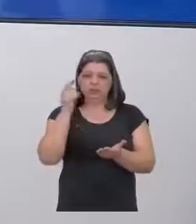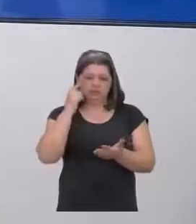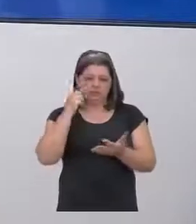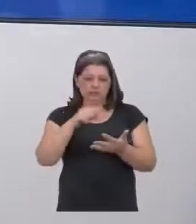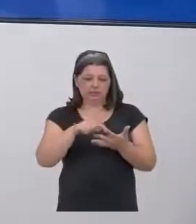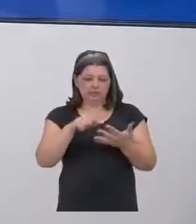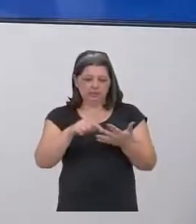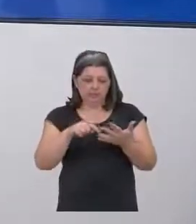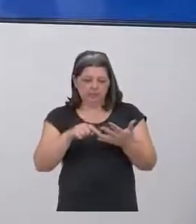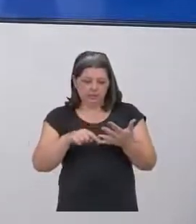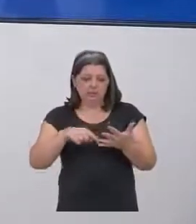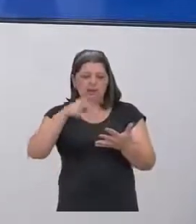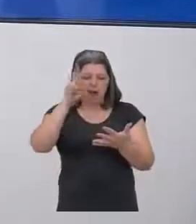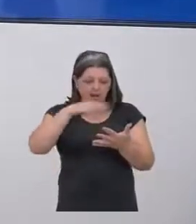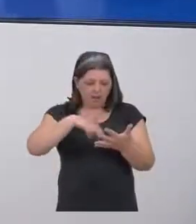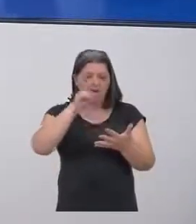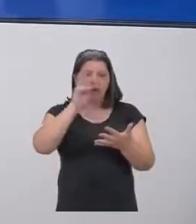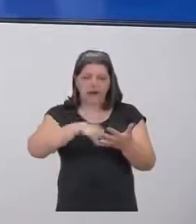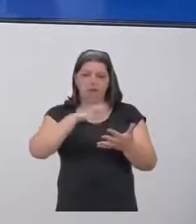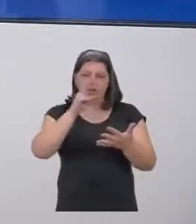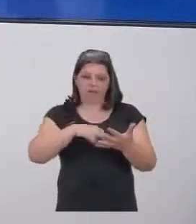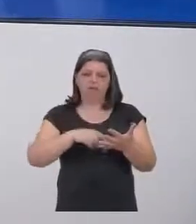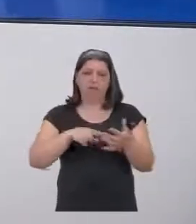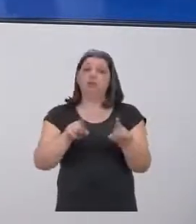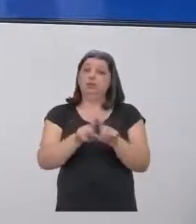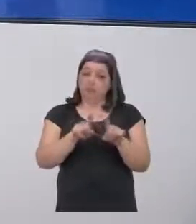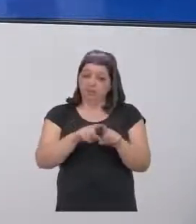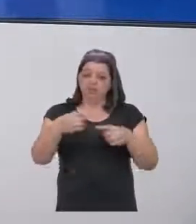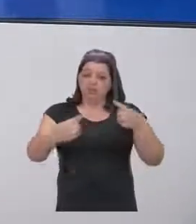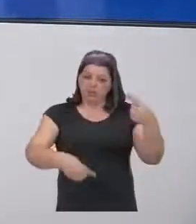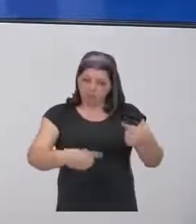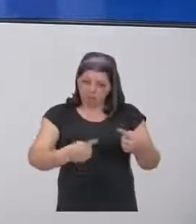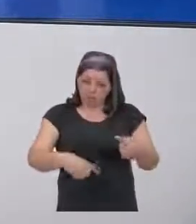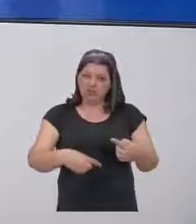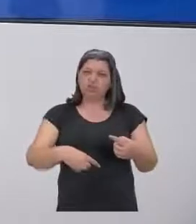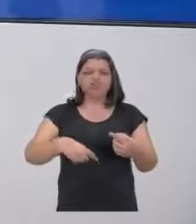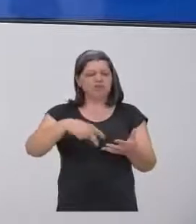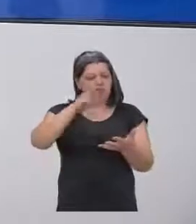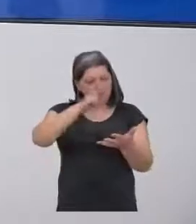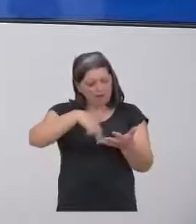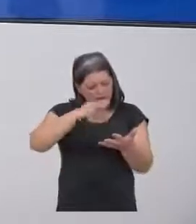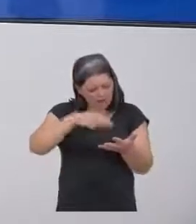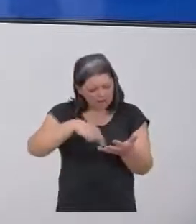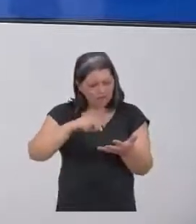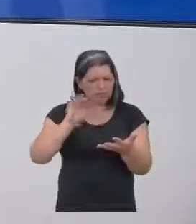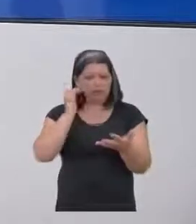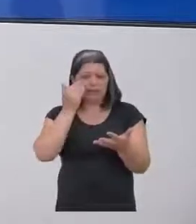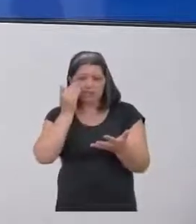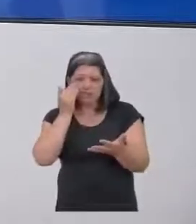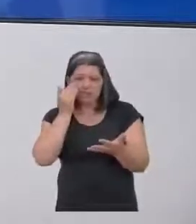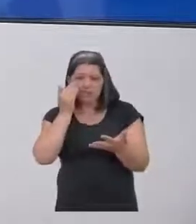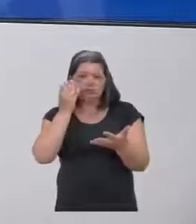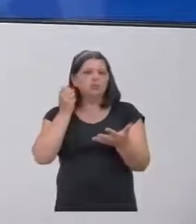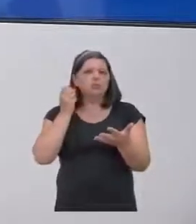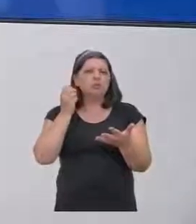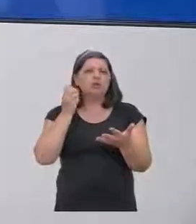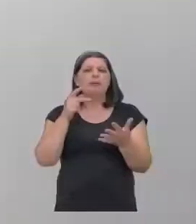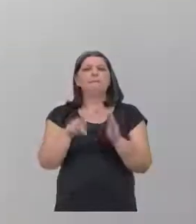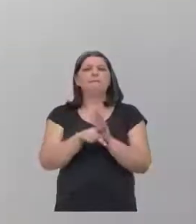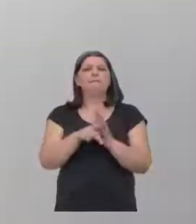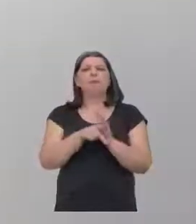em leitura, até na questão da política, leitura, interpretação, visão de texto, né? O que a gente faz